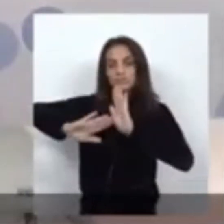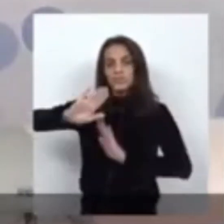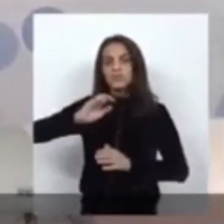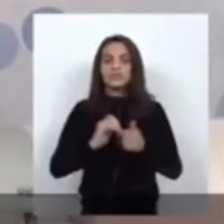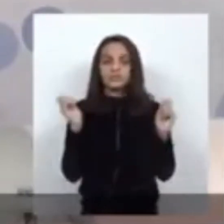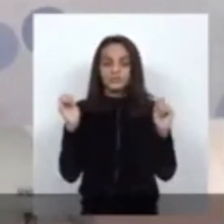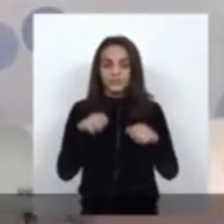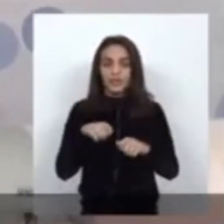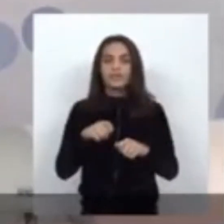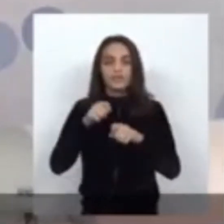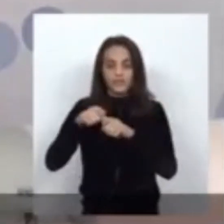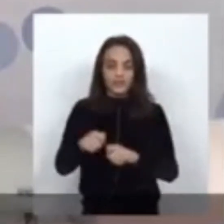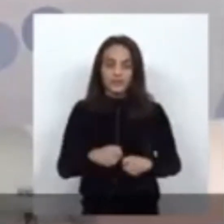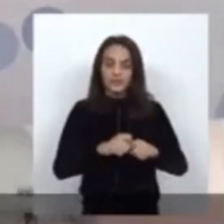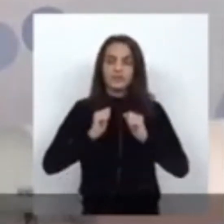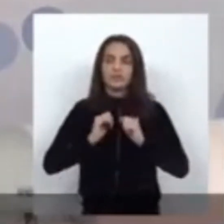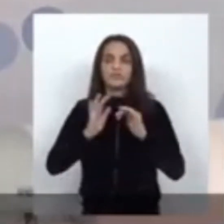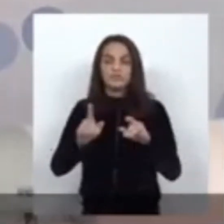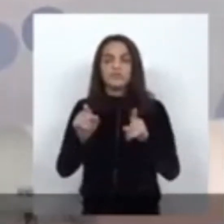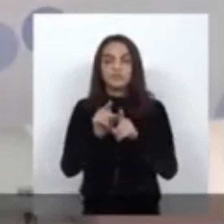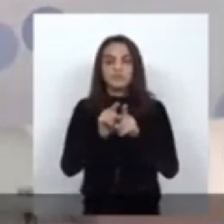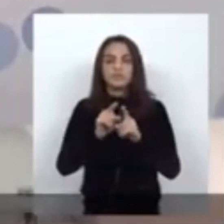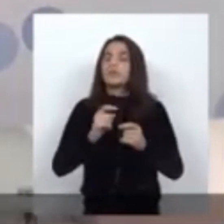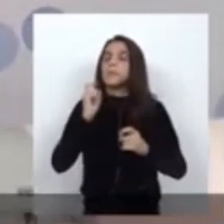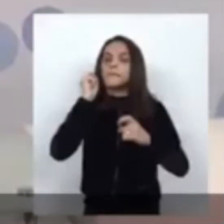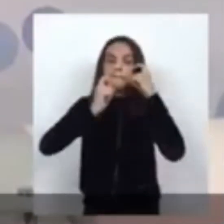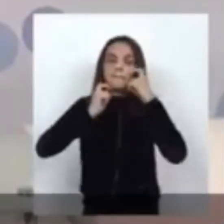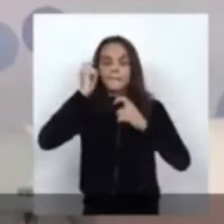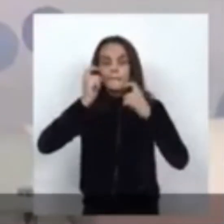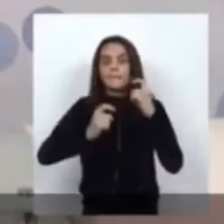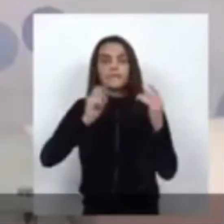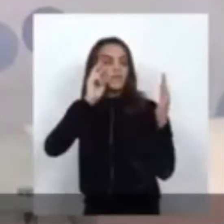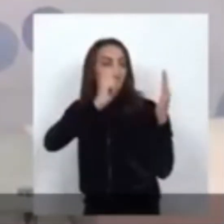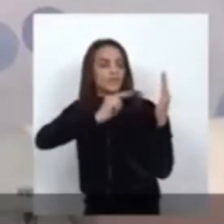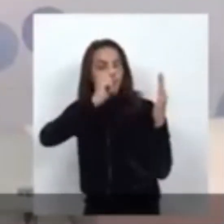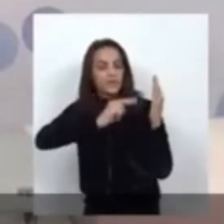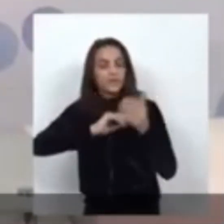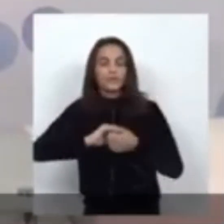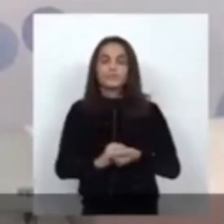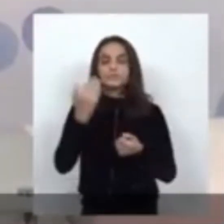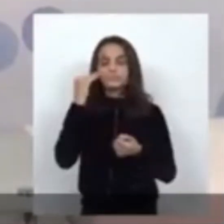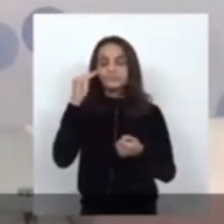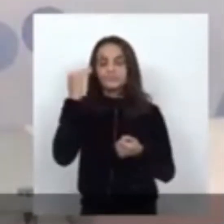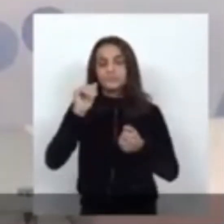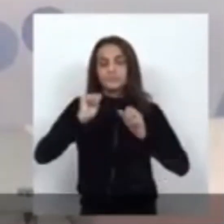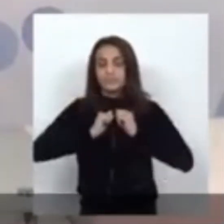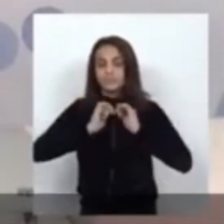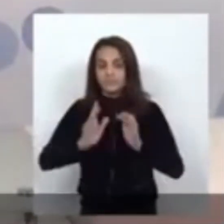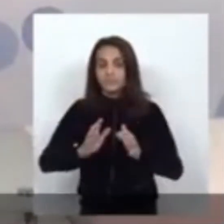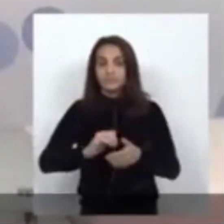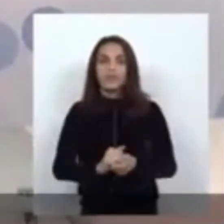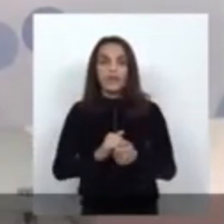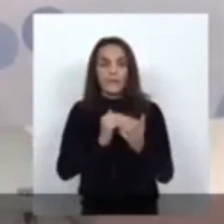executar essas ações e que eles também tenham tido a preocupação em rever os caminhos e entender se as ações foram as